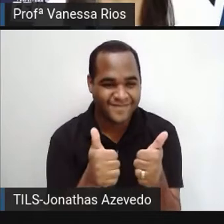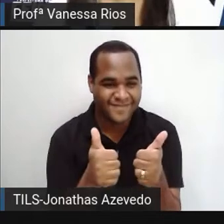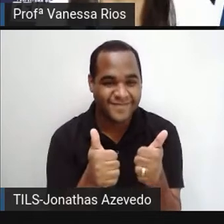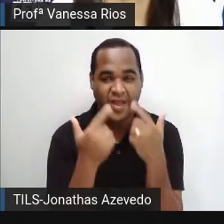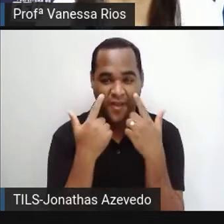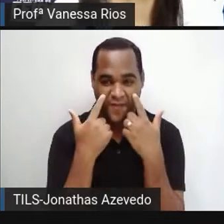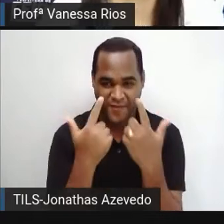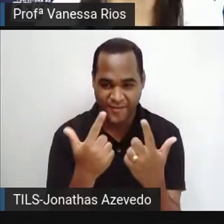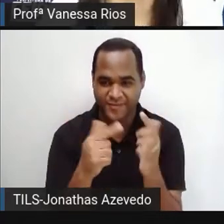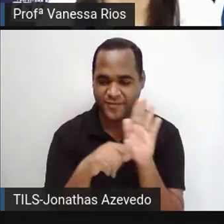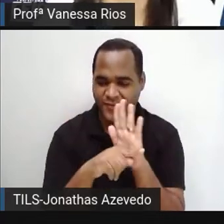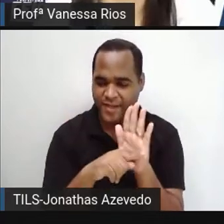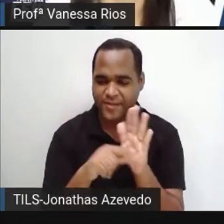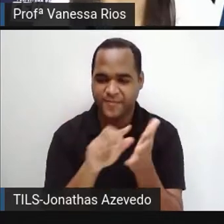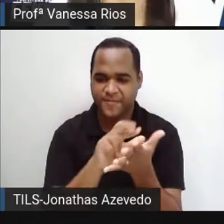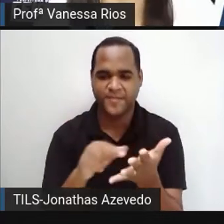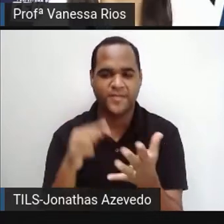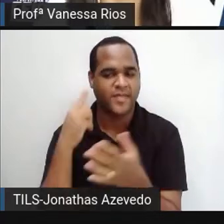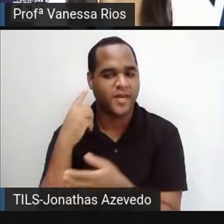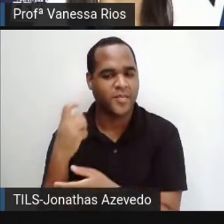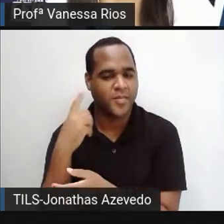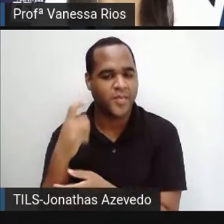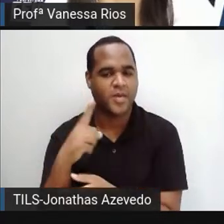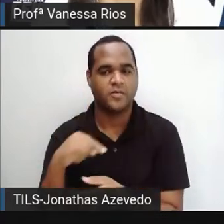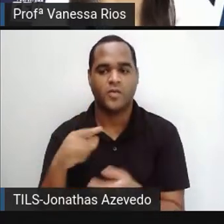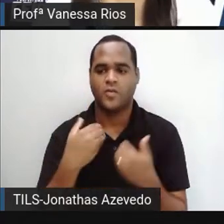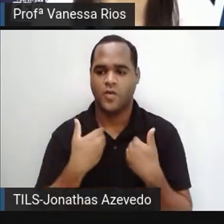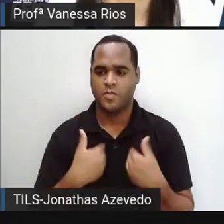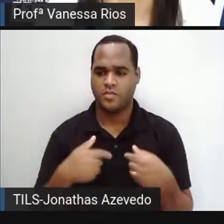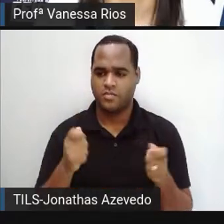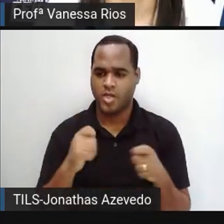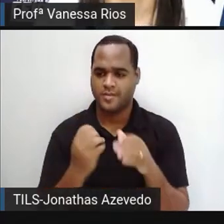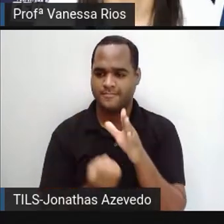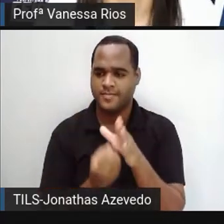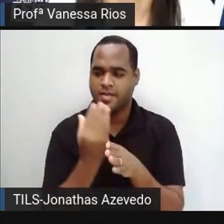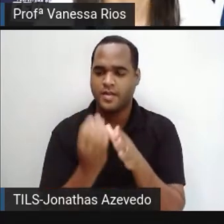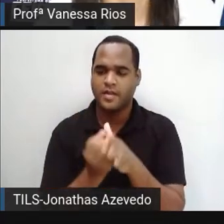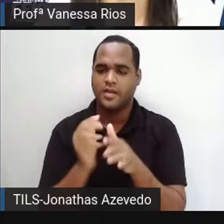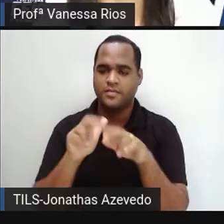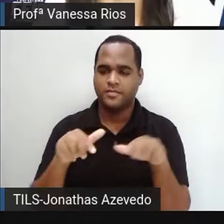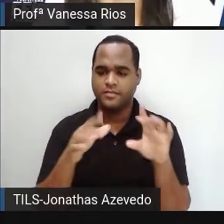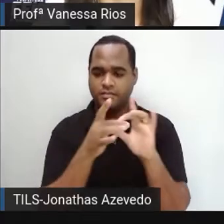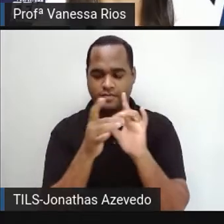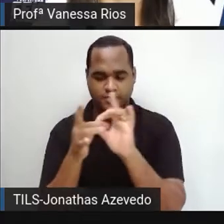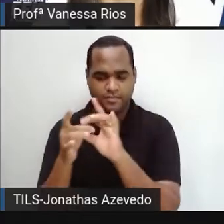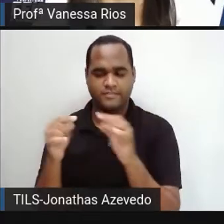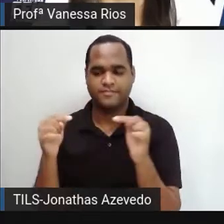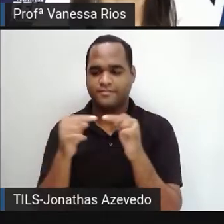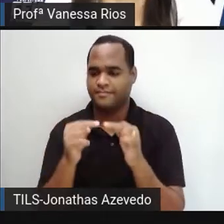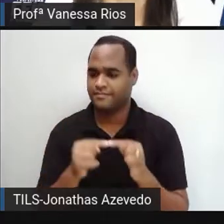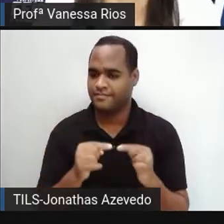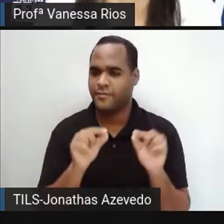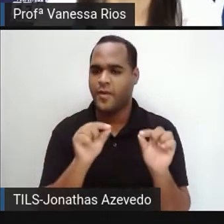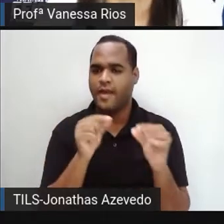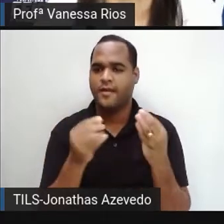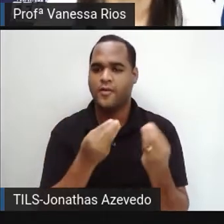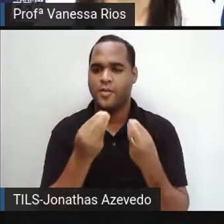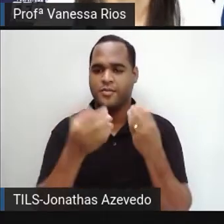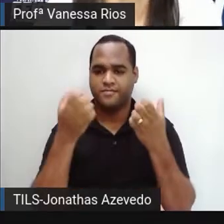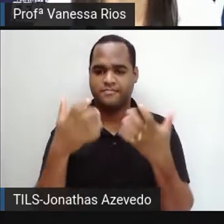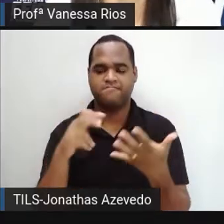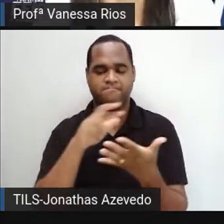No vídeo, não é? Quantos sons o nosso corpo pode produzir e em relação aos sons que são produzidos,